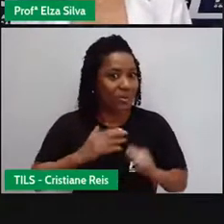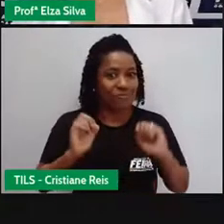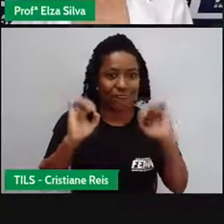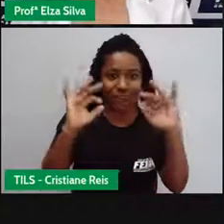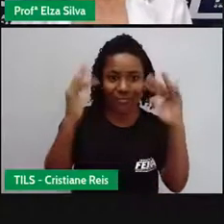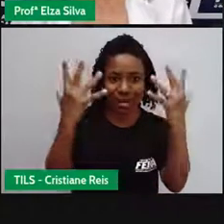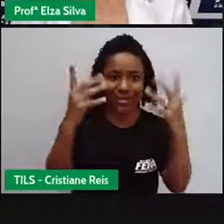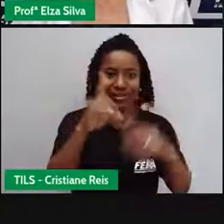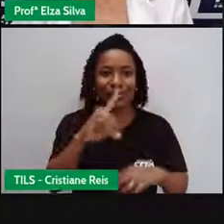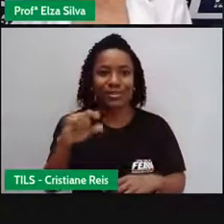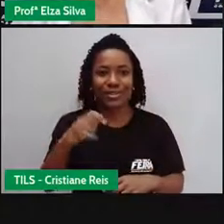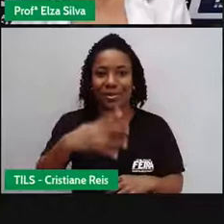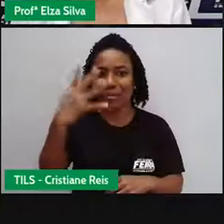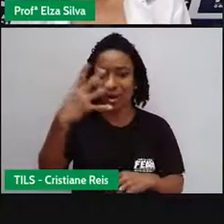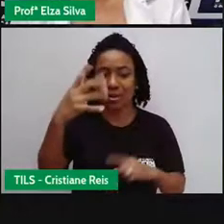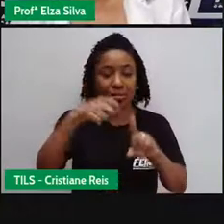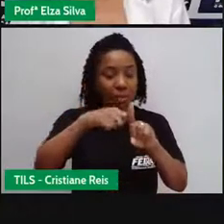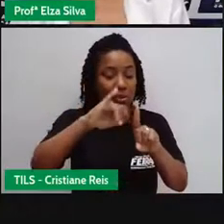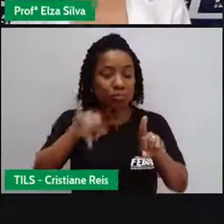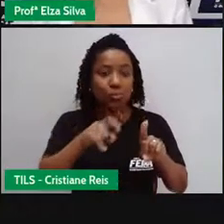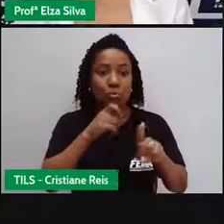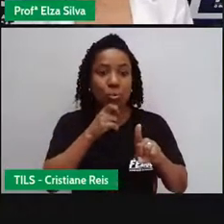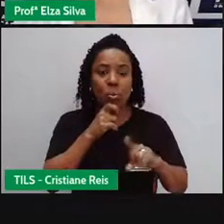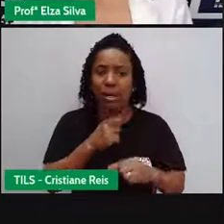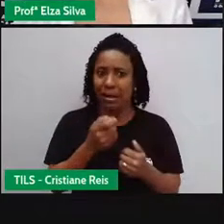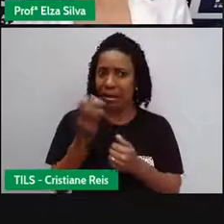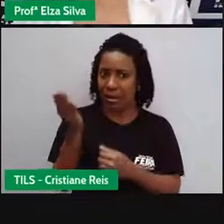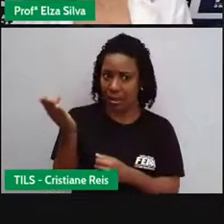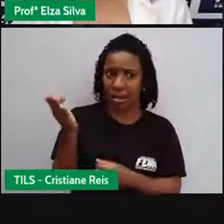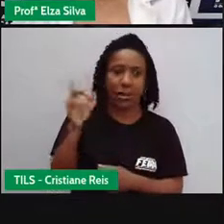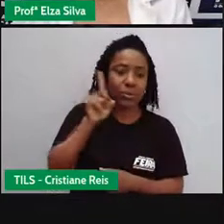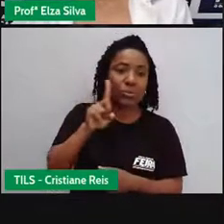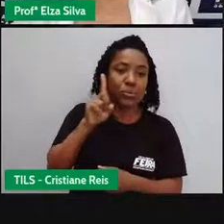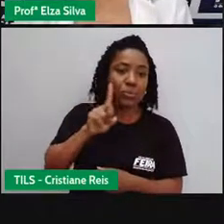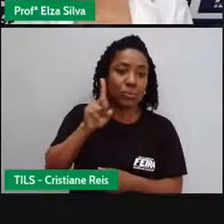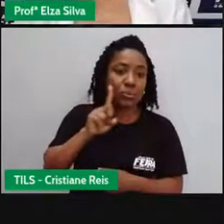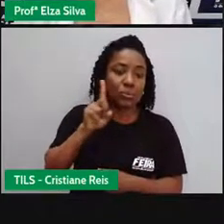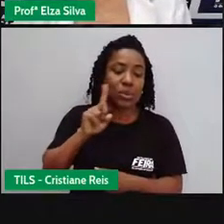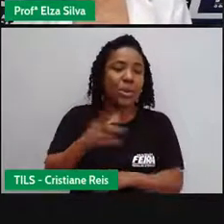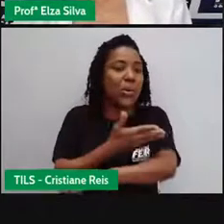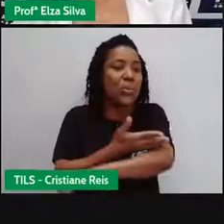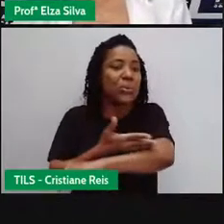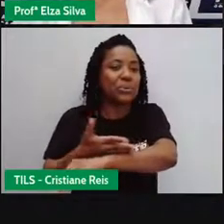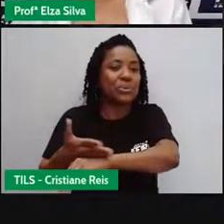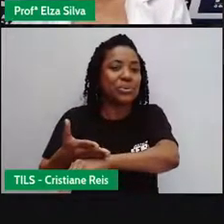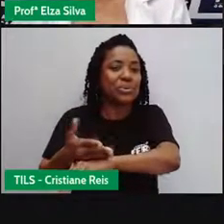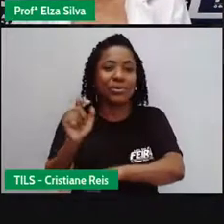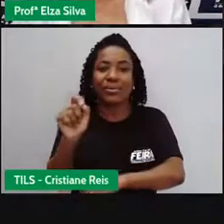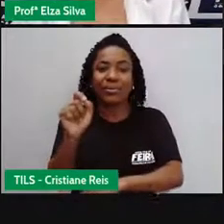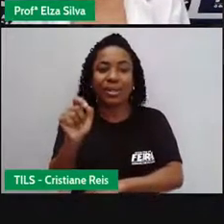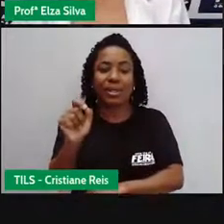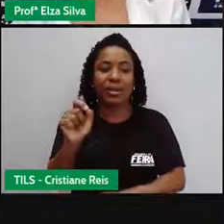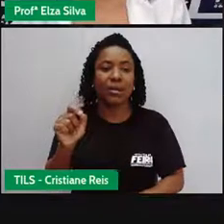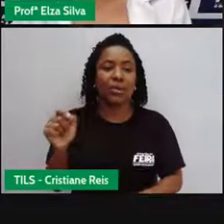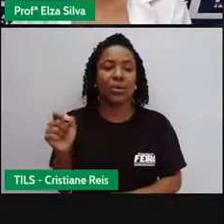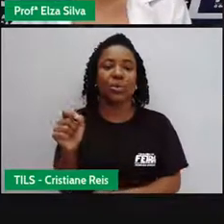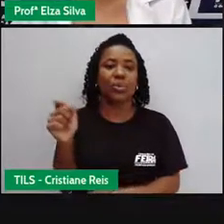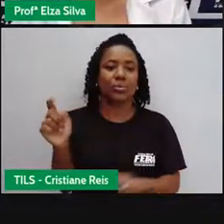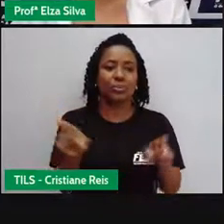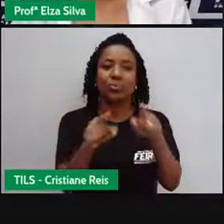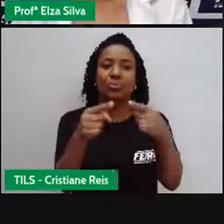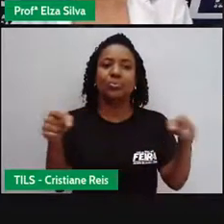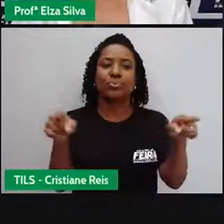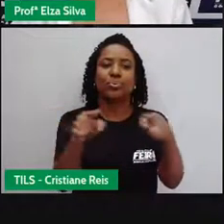a exibição do hino nacional. Eles também têm a mesma prática que nós brasileiros de exibir o hino nacional antes dos